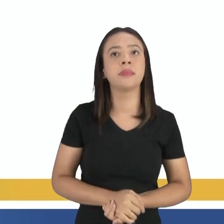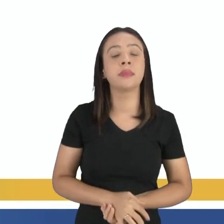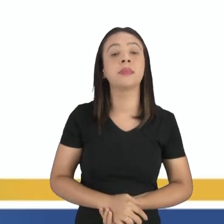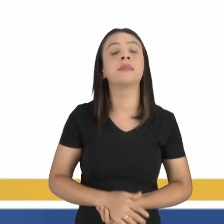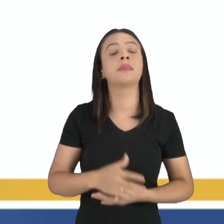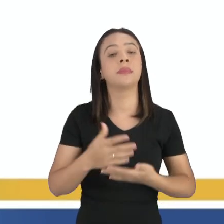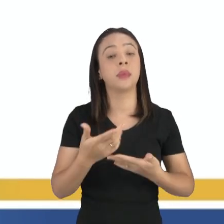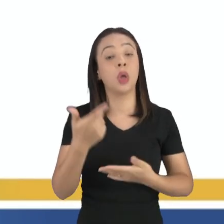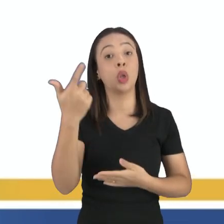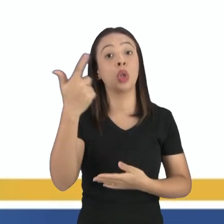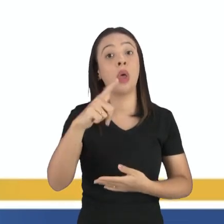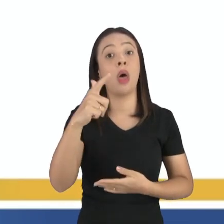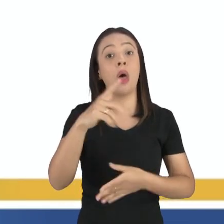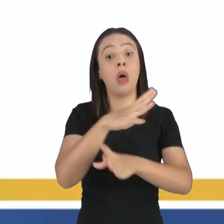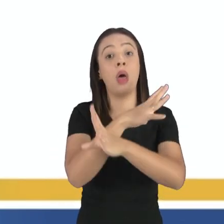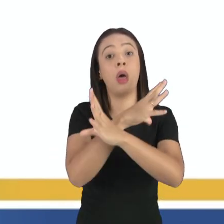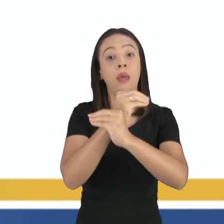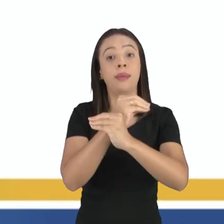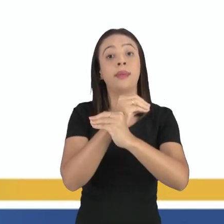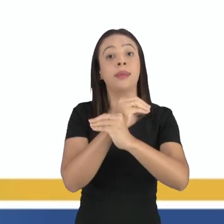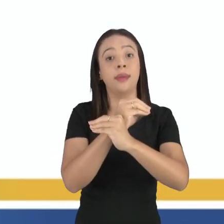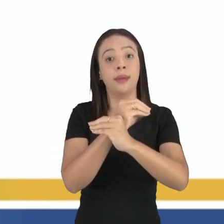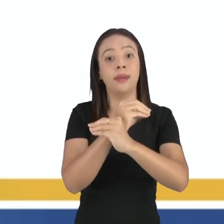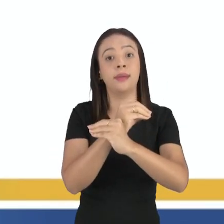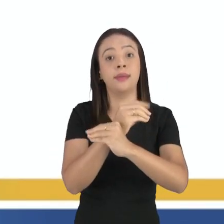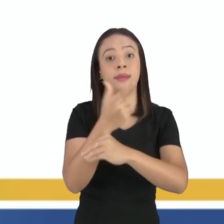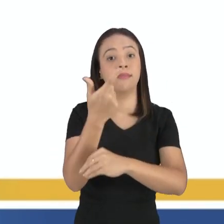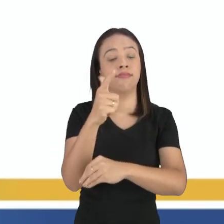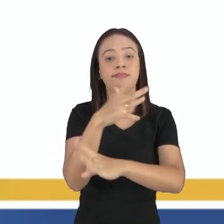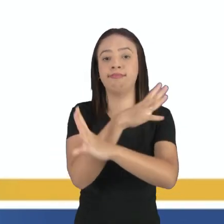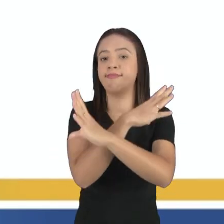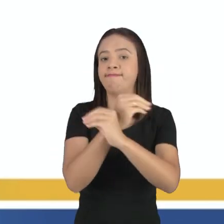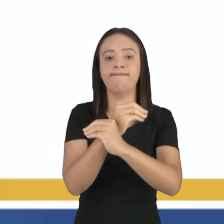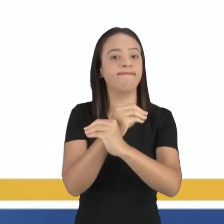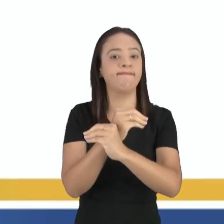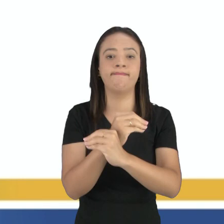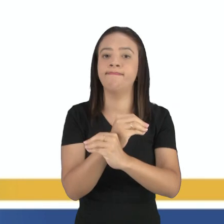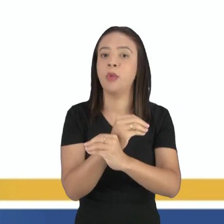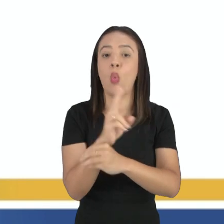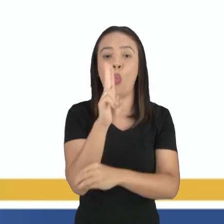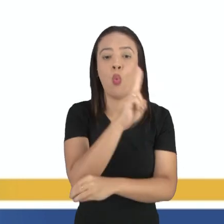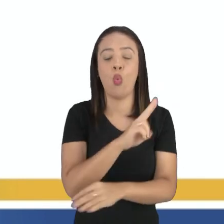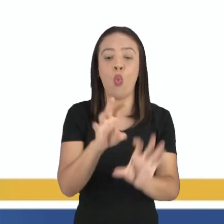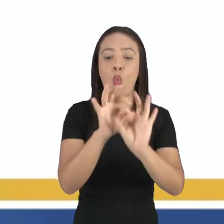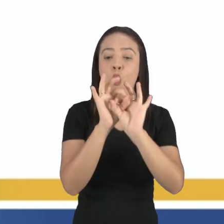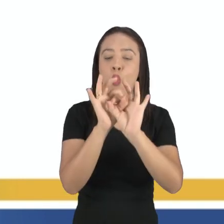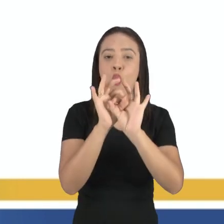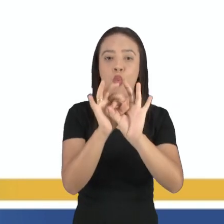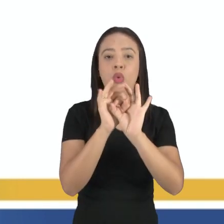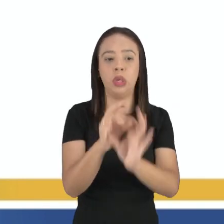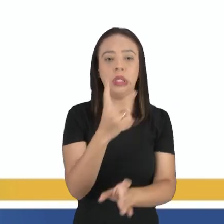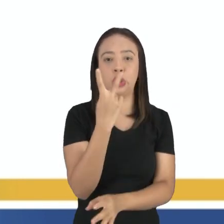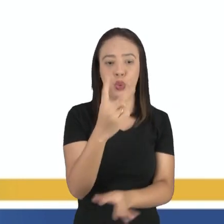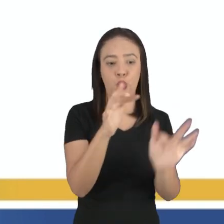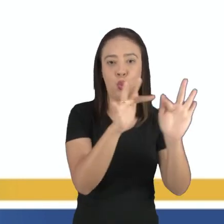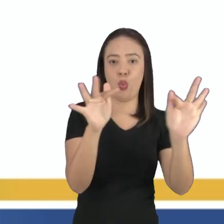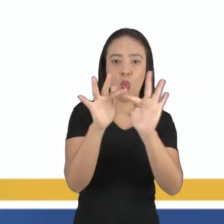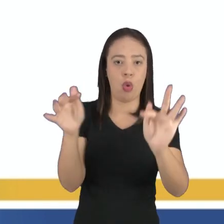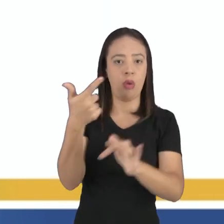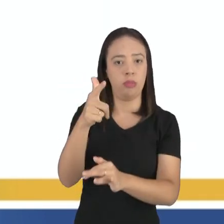Assindética, né? Composto por coordenação assindética. Não temos a presença de conectivos ligando essas duas orações, tá